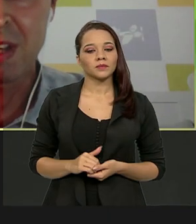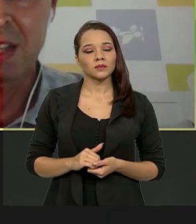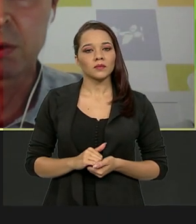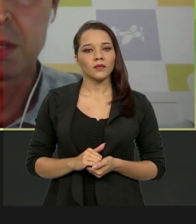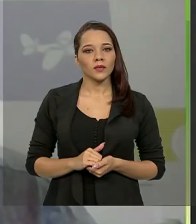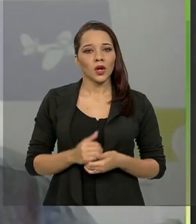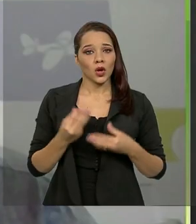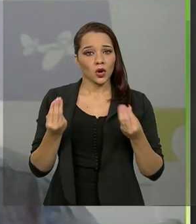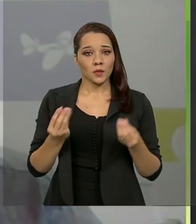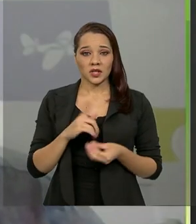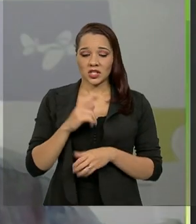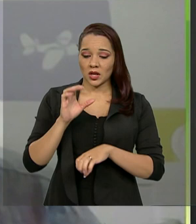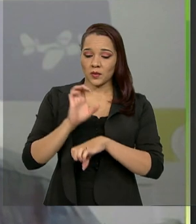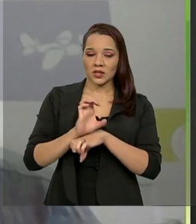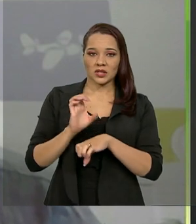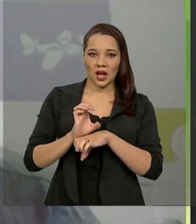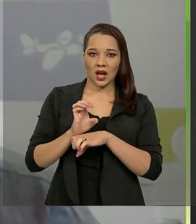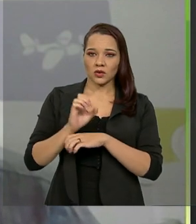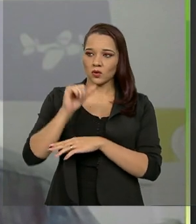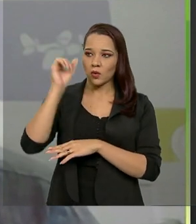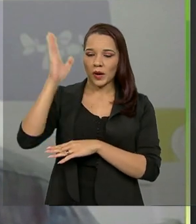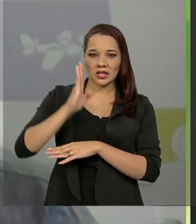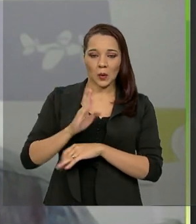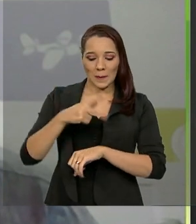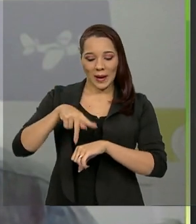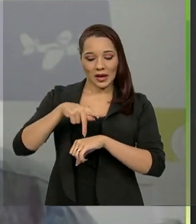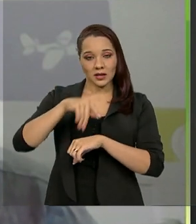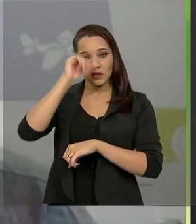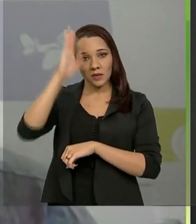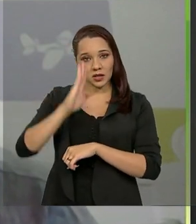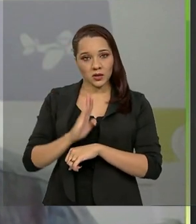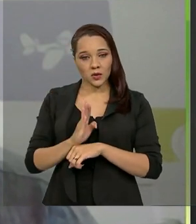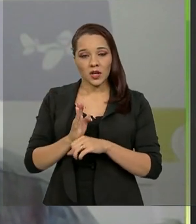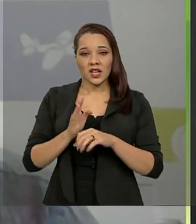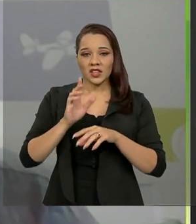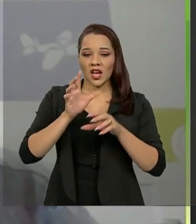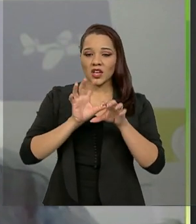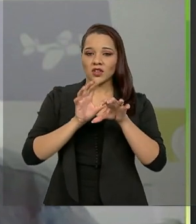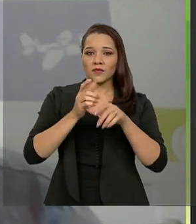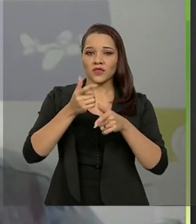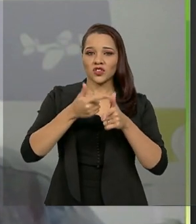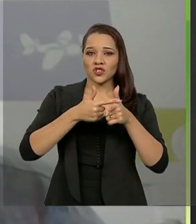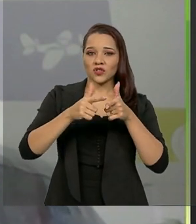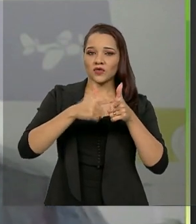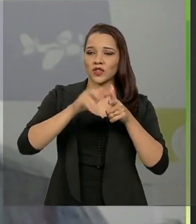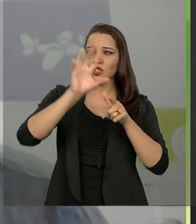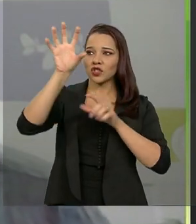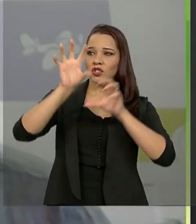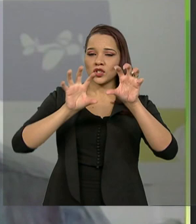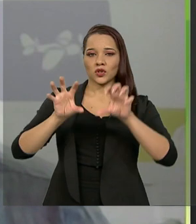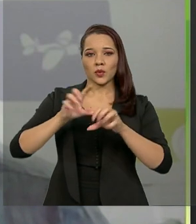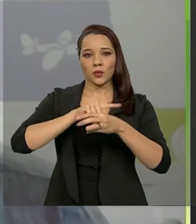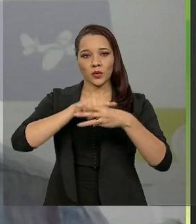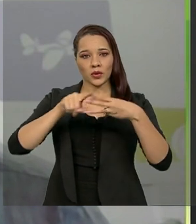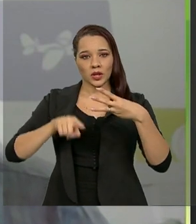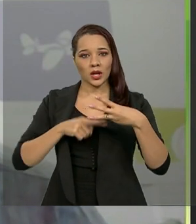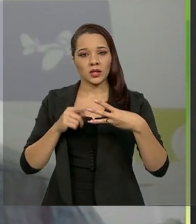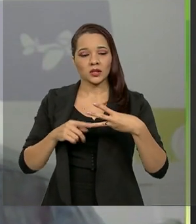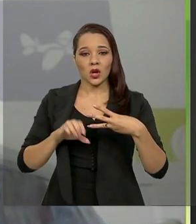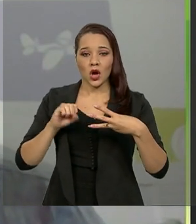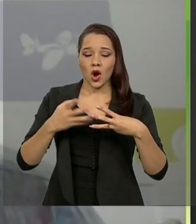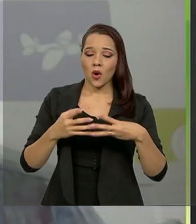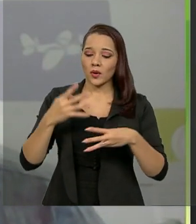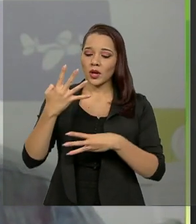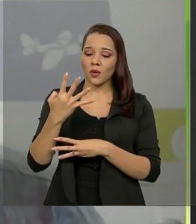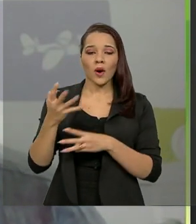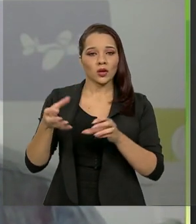de nós termos o Estado, República Federativa do Brasil, dividido de forma tripartida ou em quatro